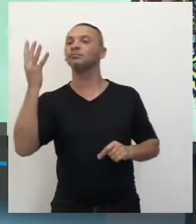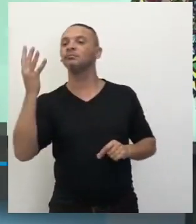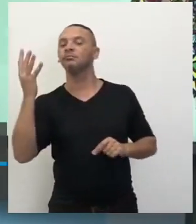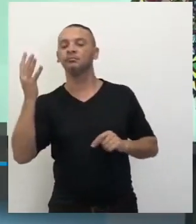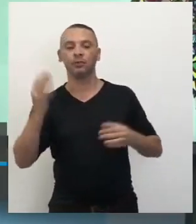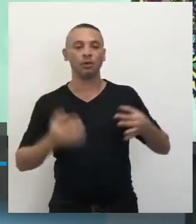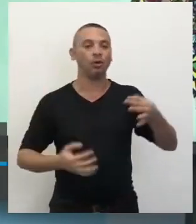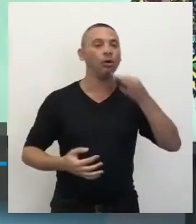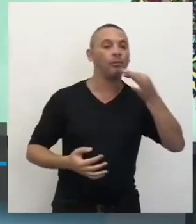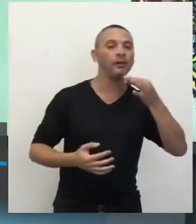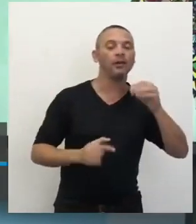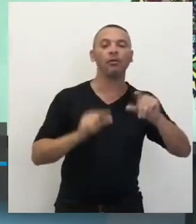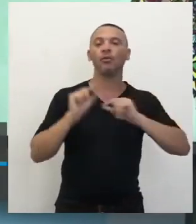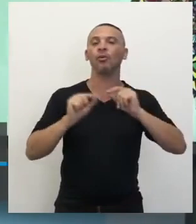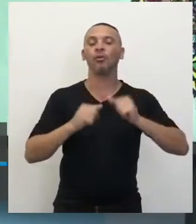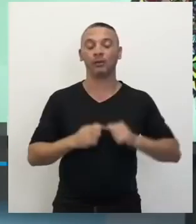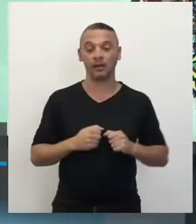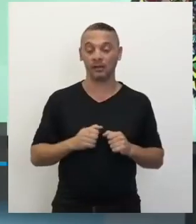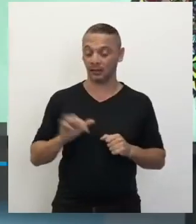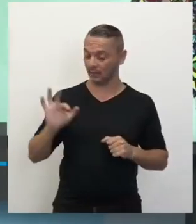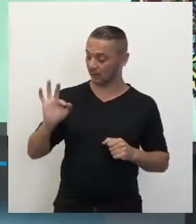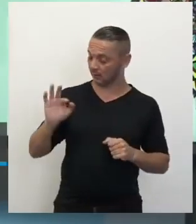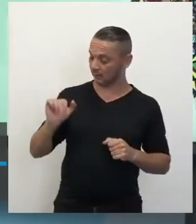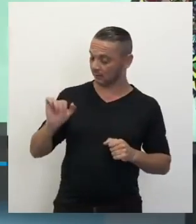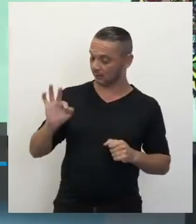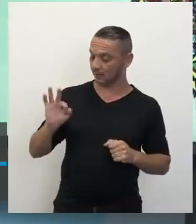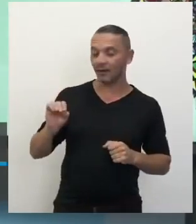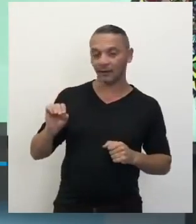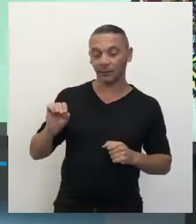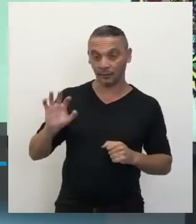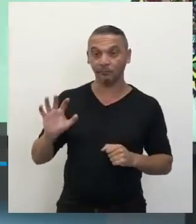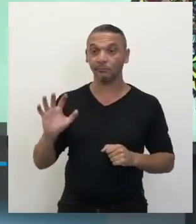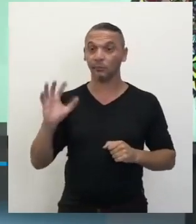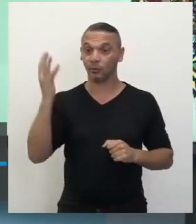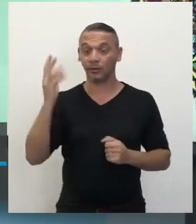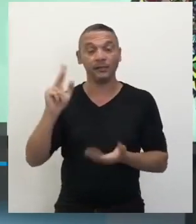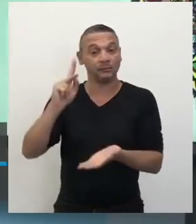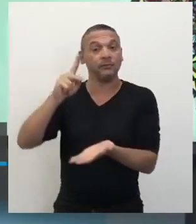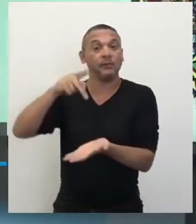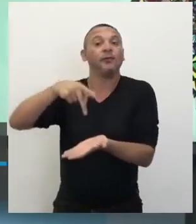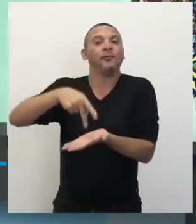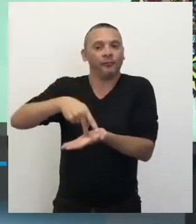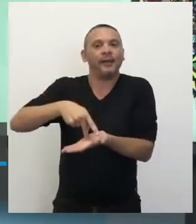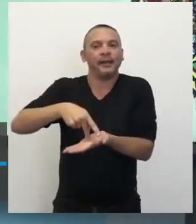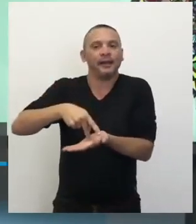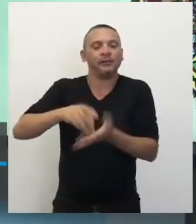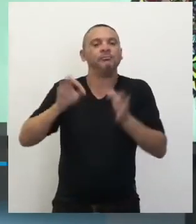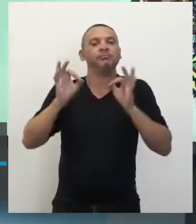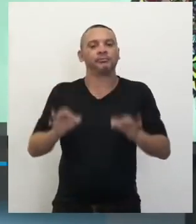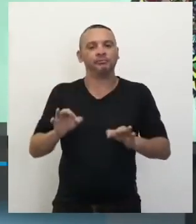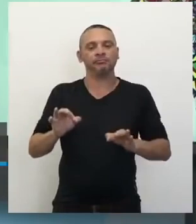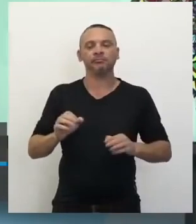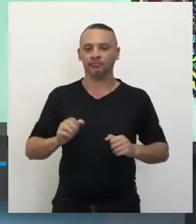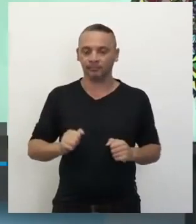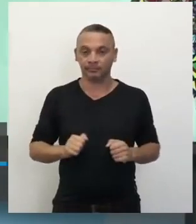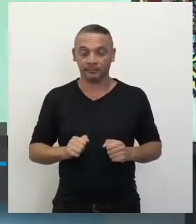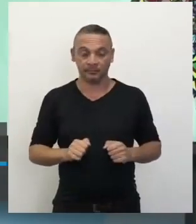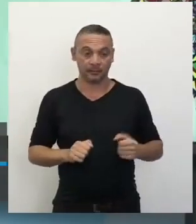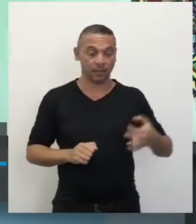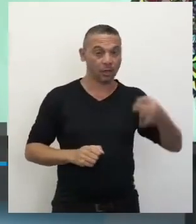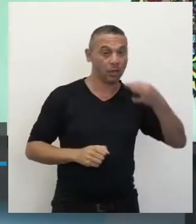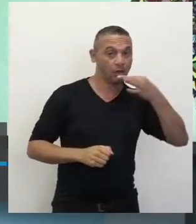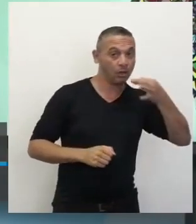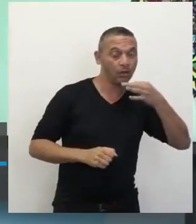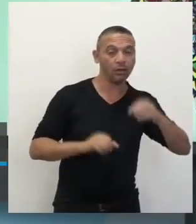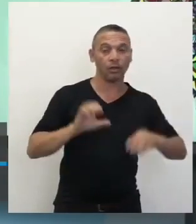opinião. Então, eles recordam que fato é uma situação verídica, algo fidedigno, algo que aconteceu, e